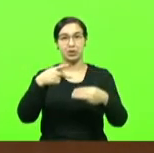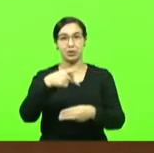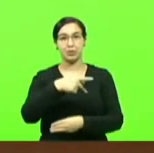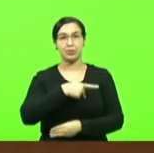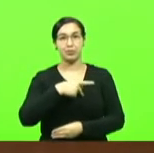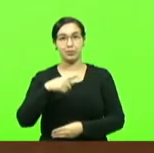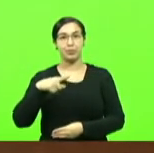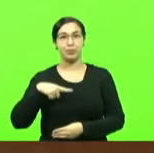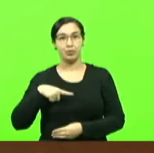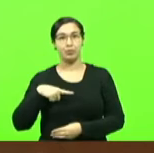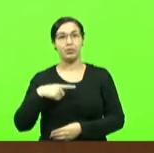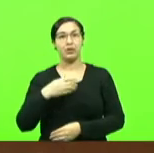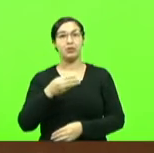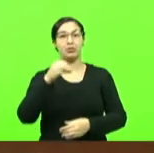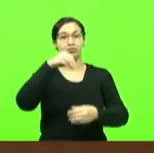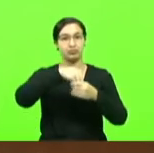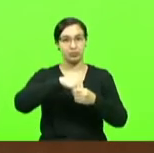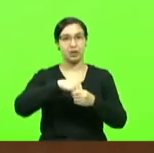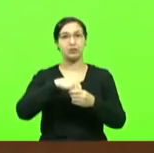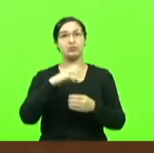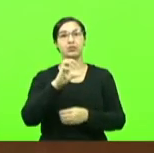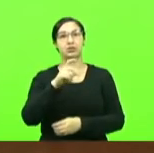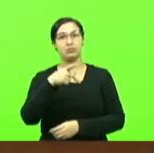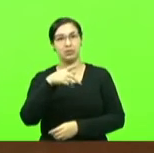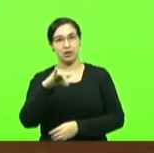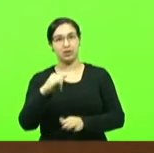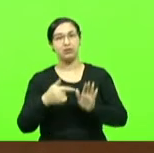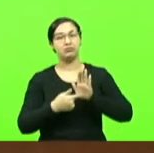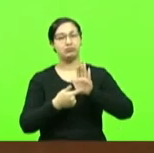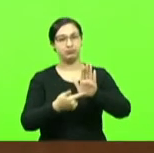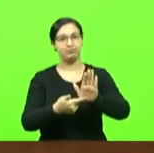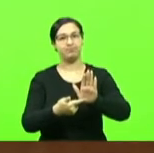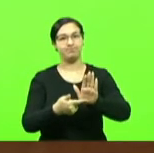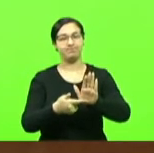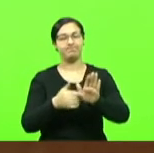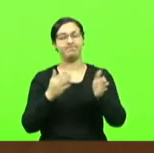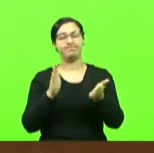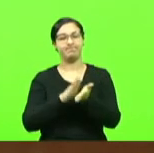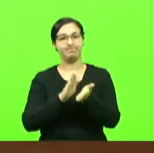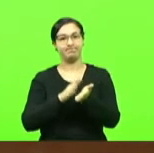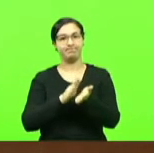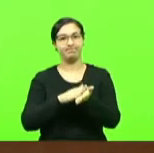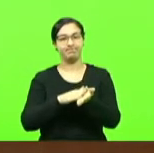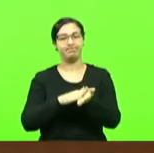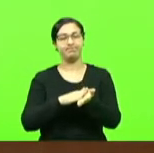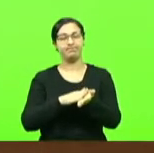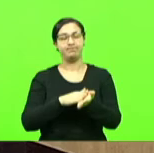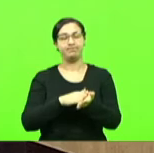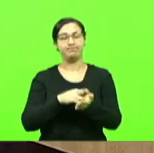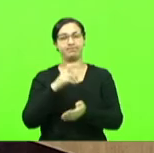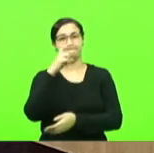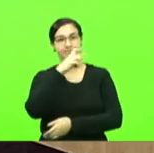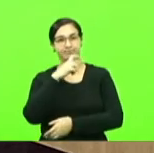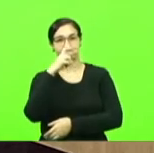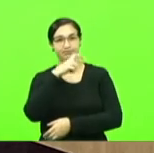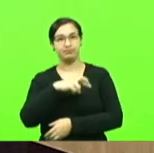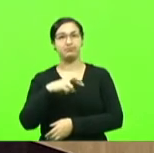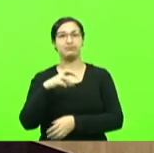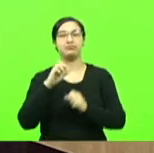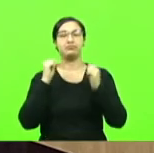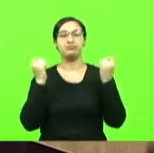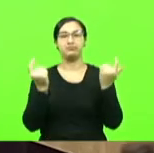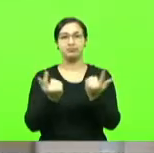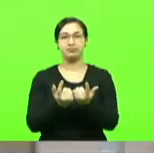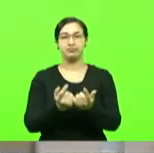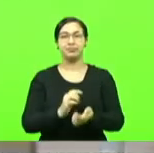CPI. Então, mais uma vez, um grande trabalho da Assembleia Legislativa na investigação dos 200 respiradores. Muito obrigado, senhor presidente. Pedido de